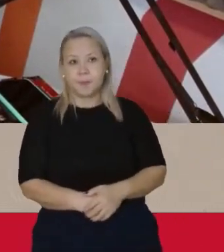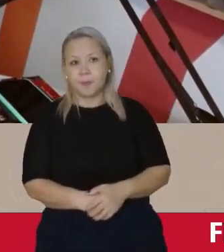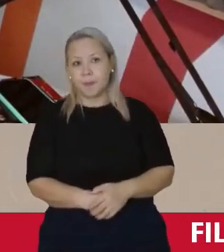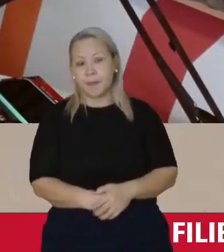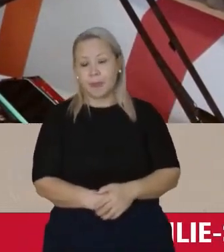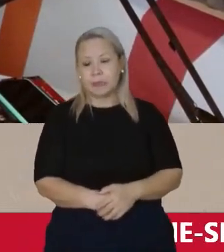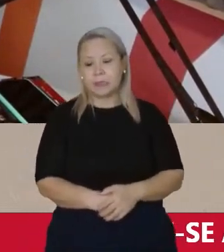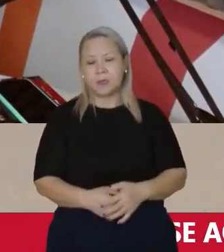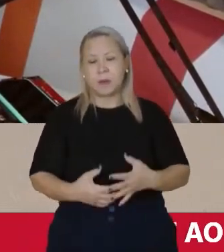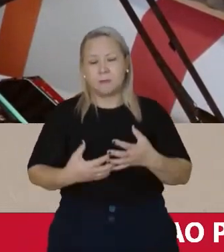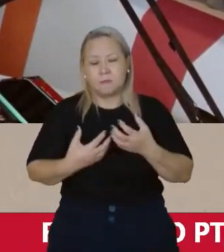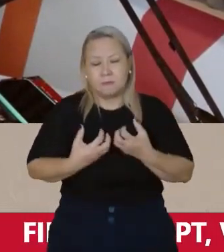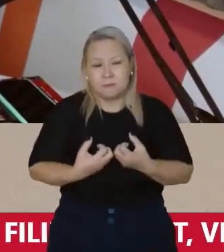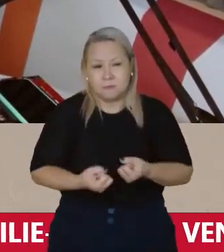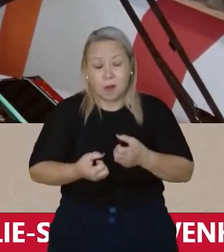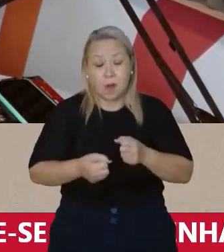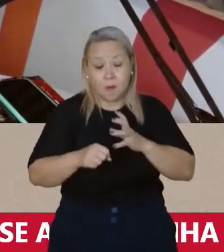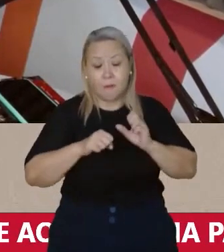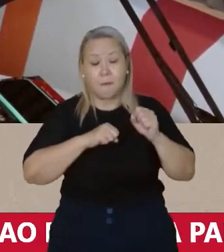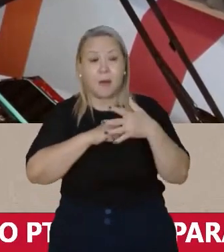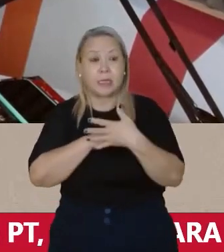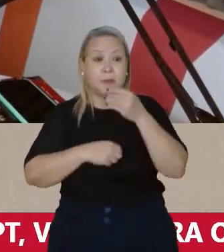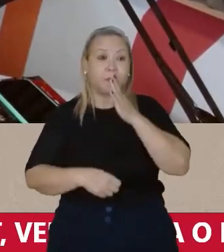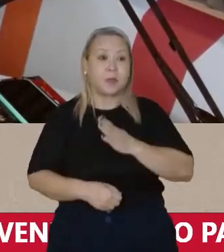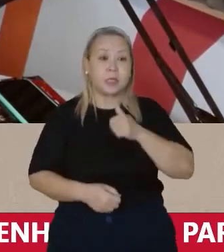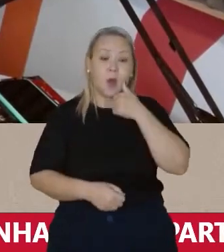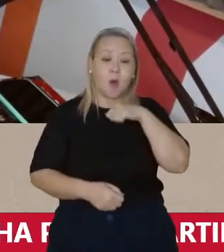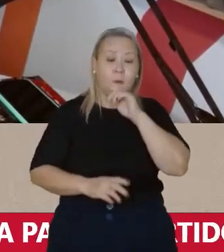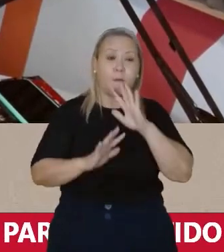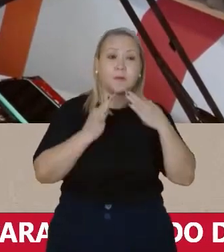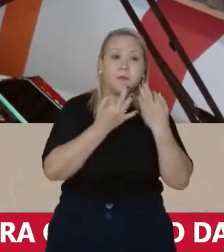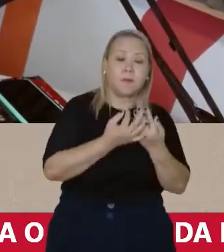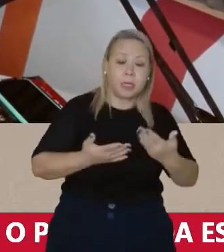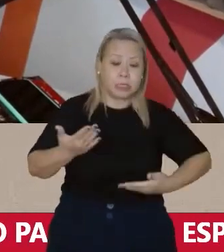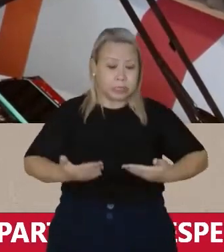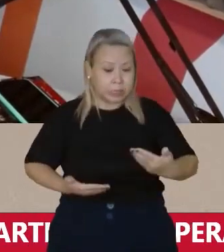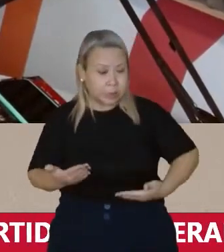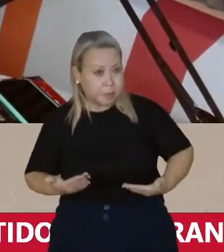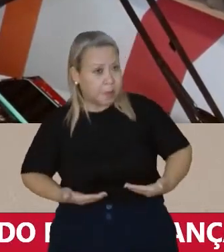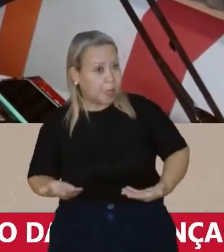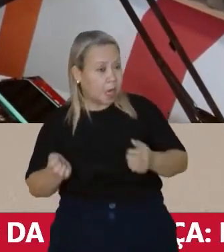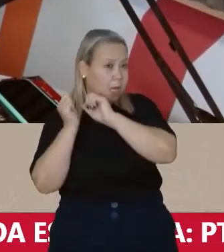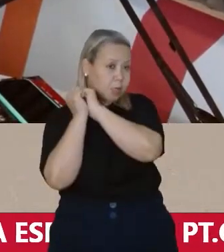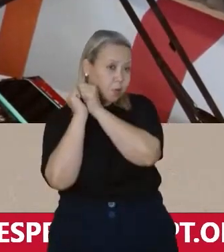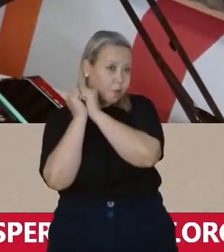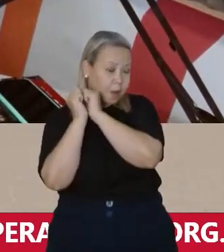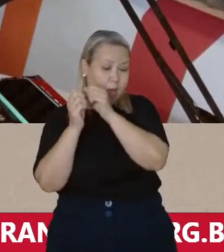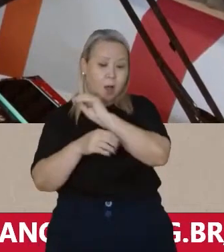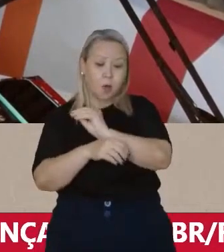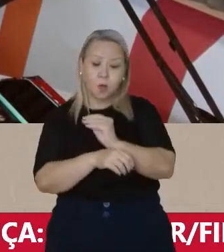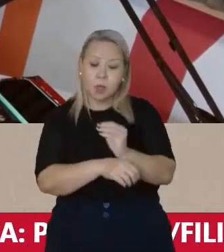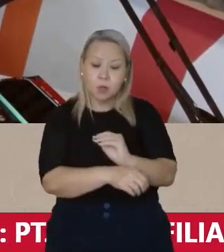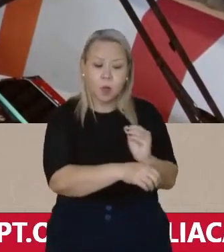assim, o peso, né, do que foi a pandemia no Brasil, que são as mães de família, são as empregadas domésticas, são as cuidadoras que